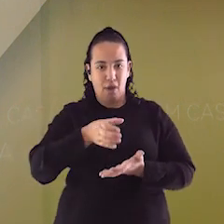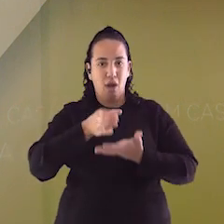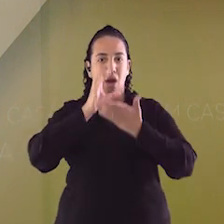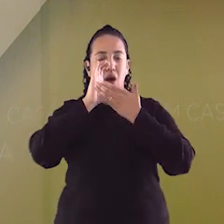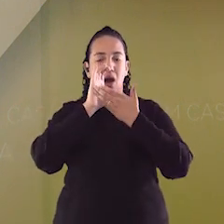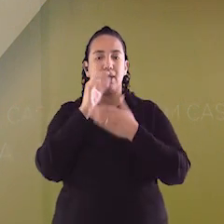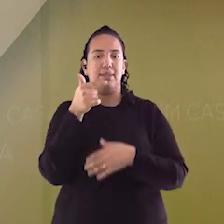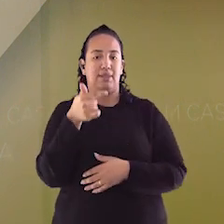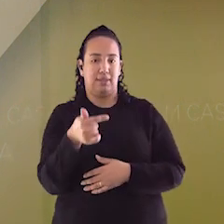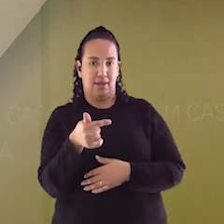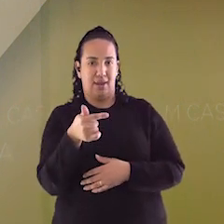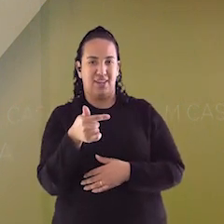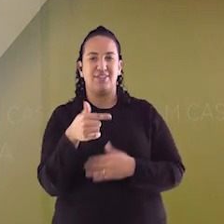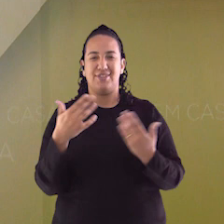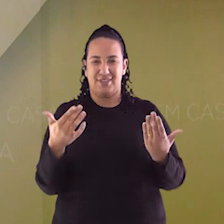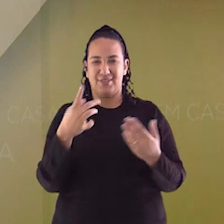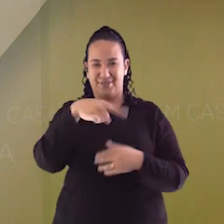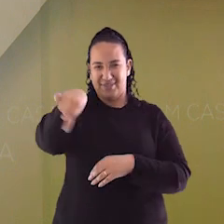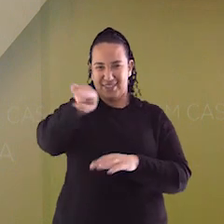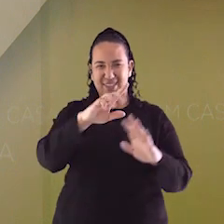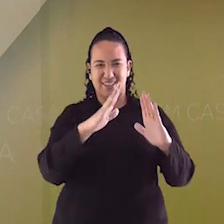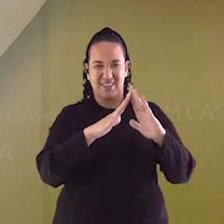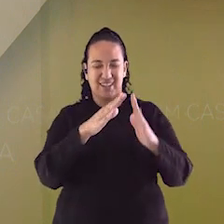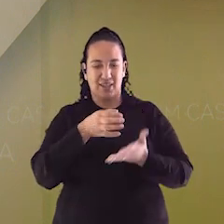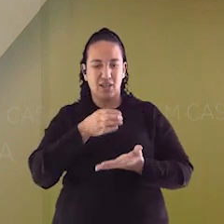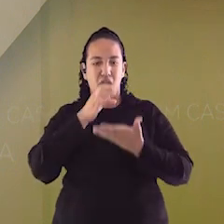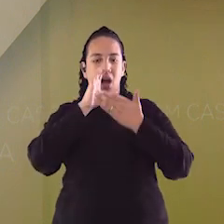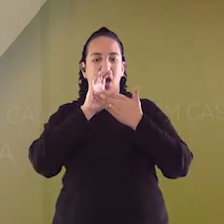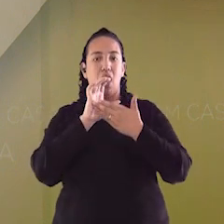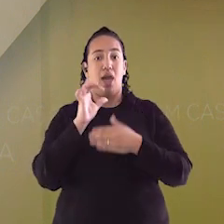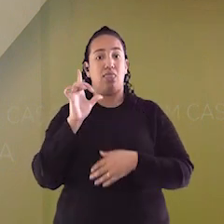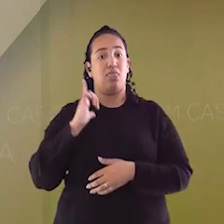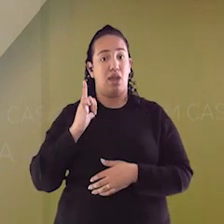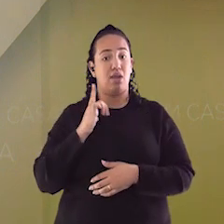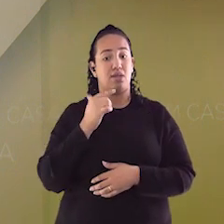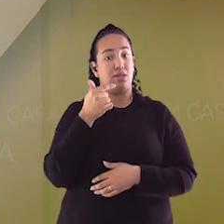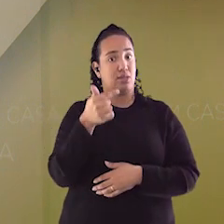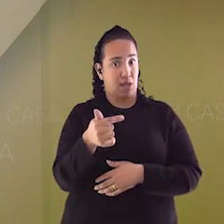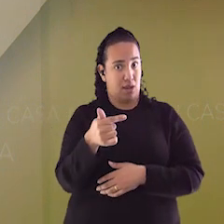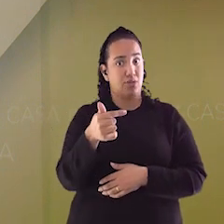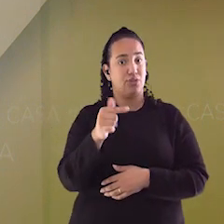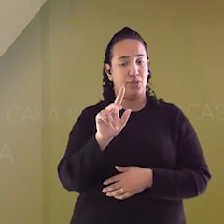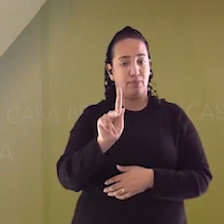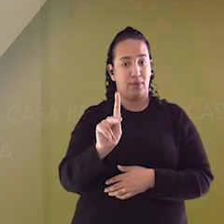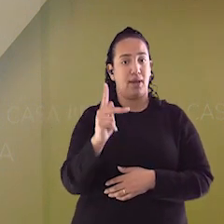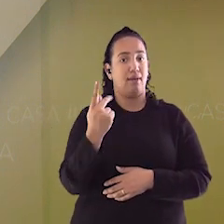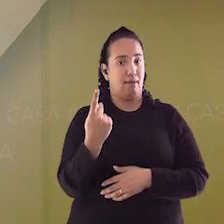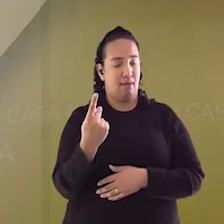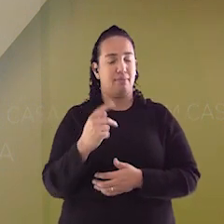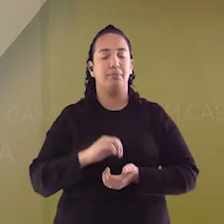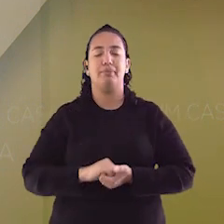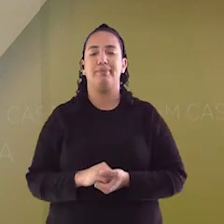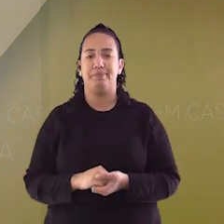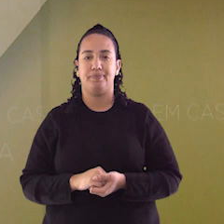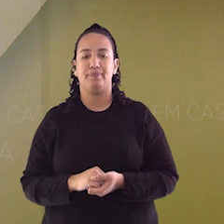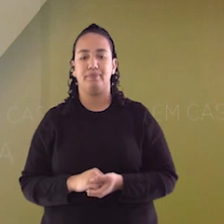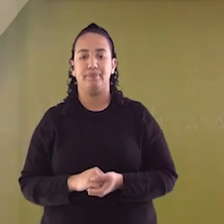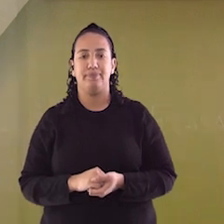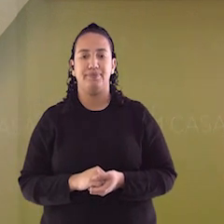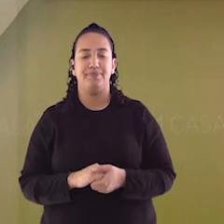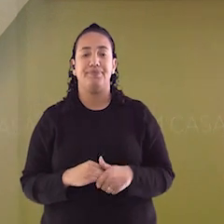um pH de 7. Essa água mineral que você bebe aí, o pH gira aqui ó, em torno de 7, ou seja, ele é